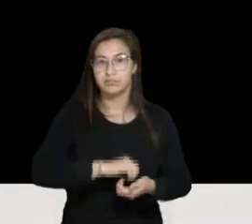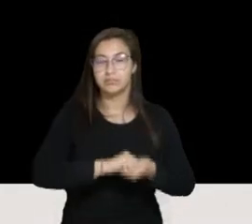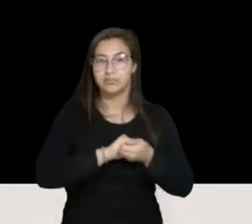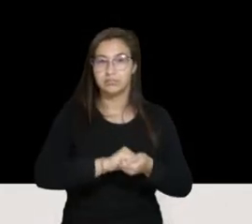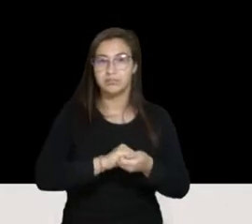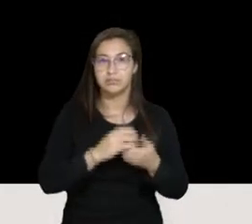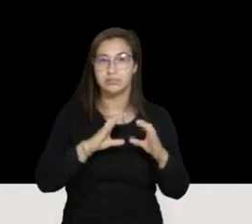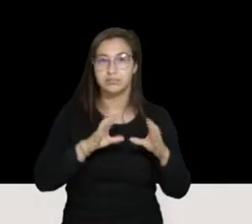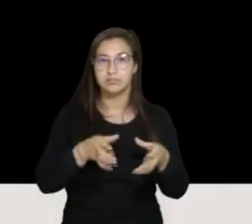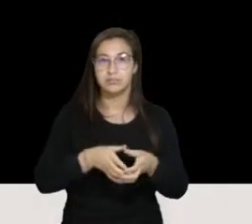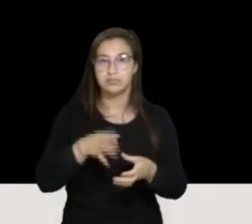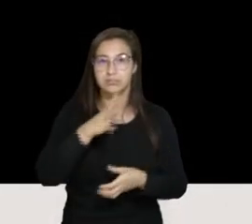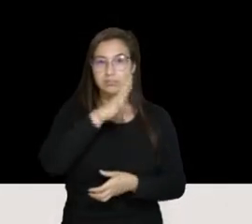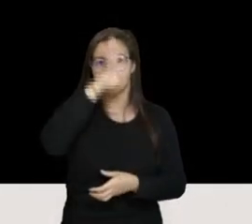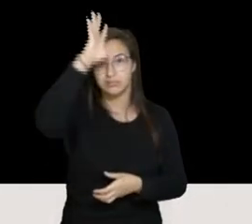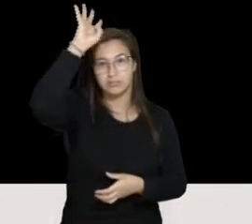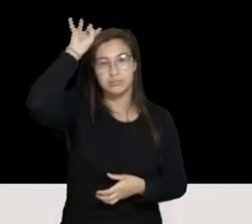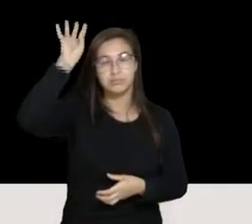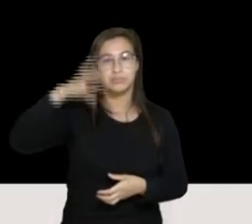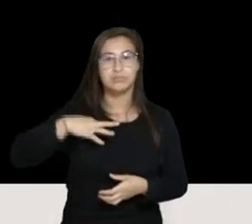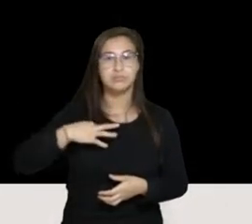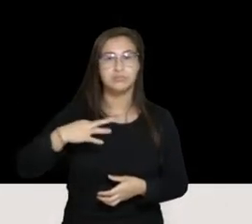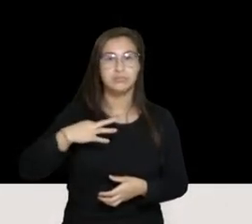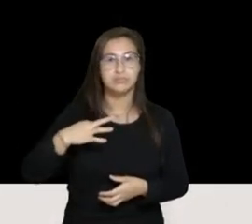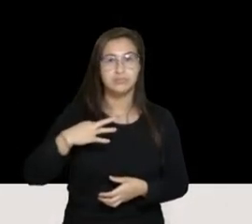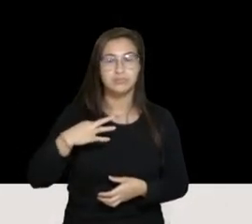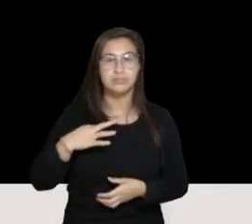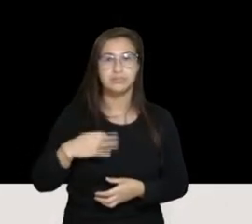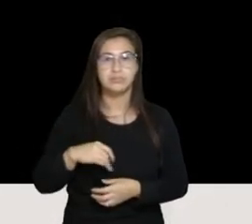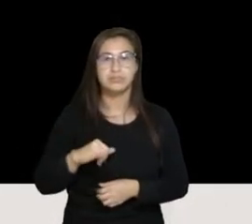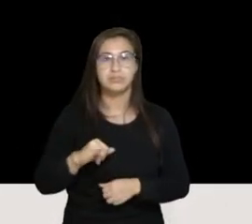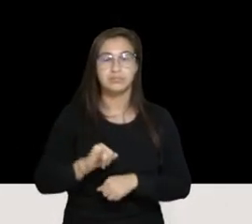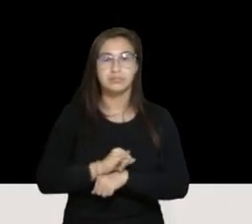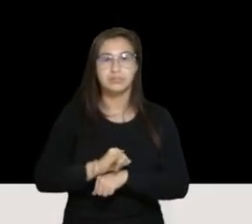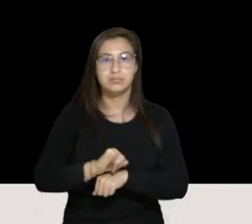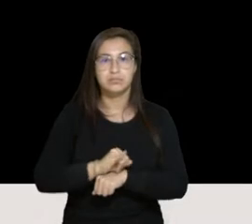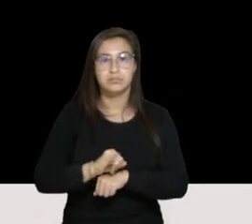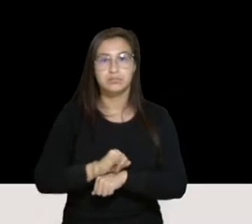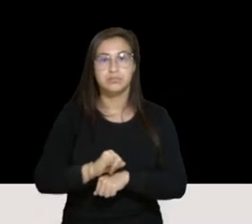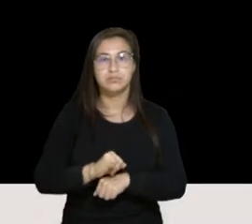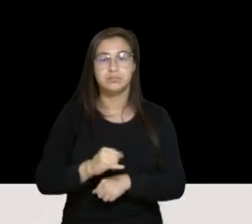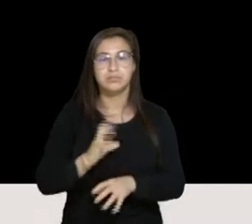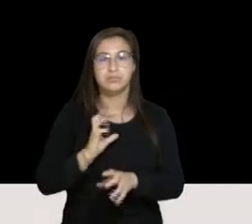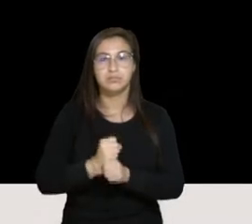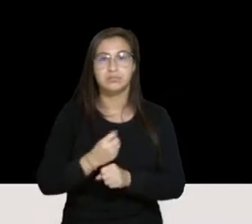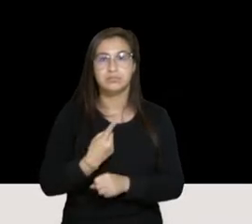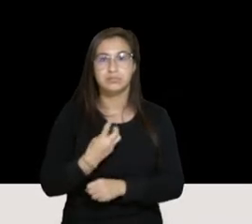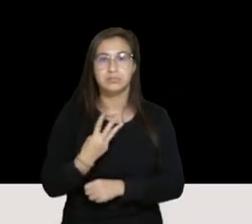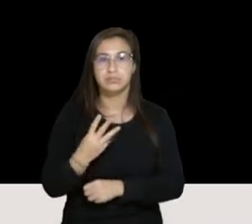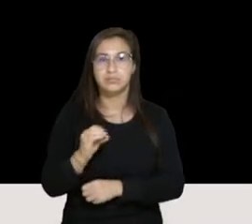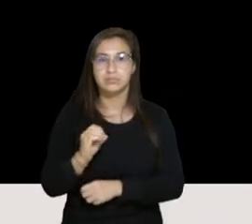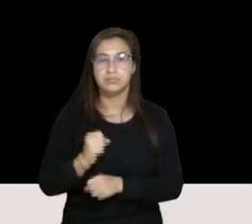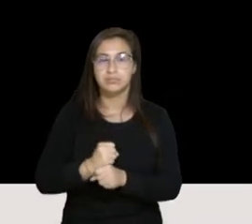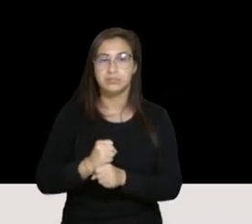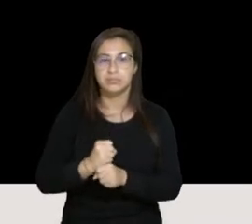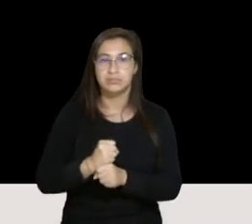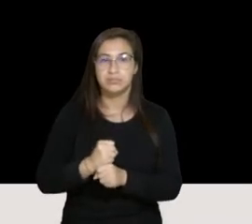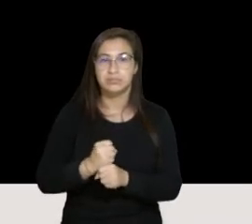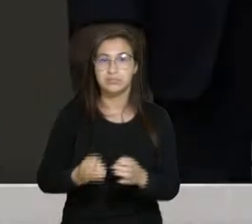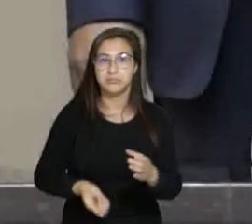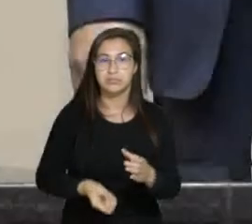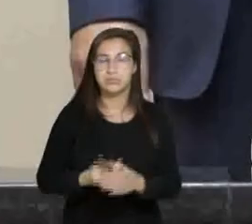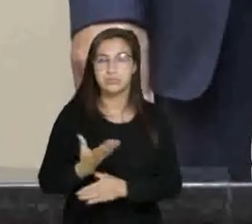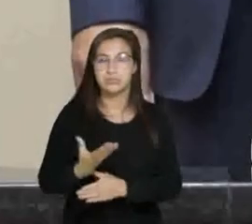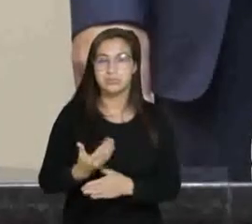complementando o corpo de bombeiros voluntários de Joinville pela os 130 anos de fundação da referida